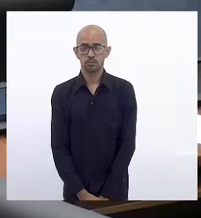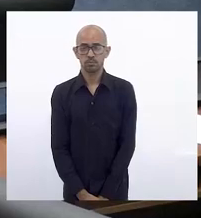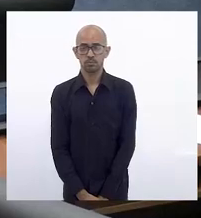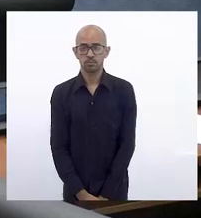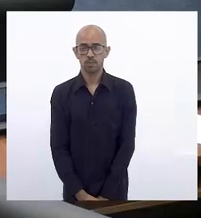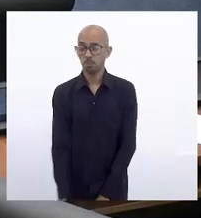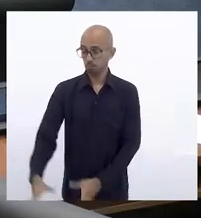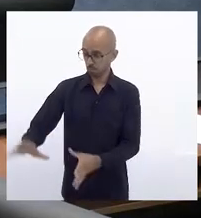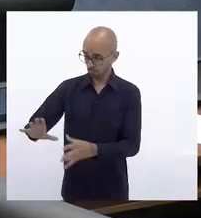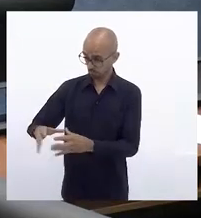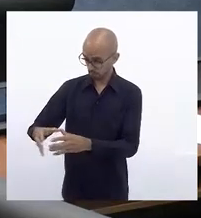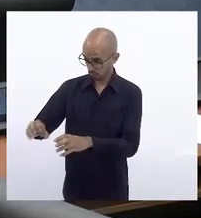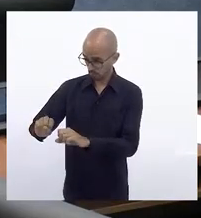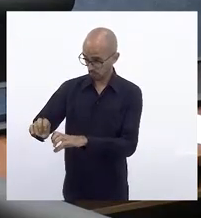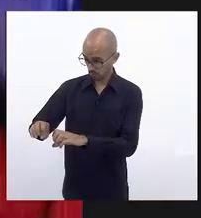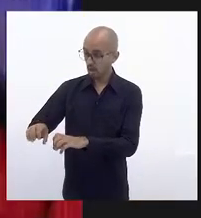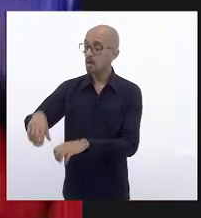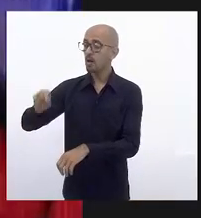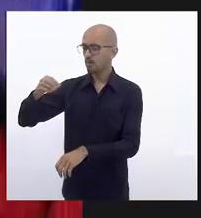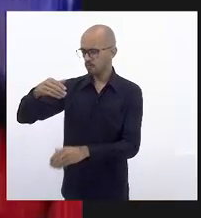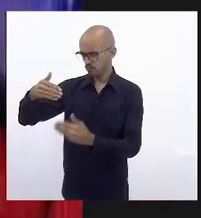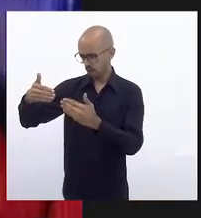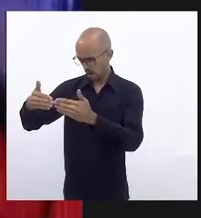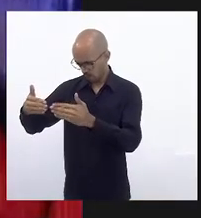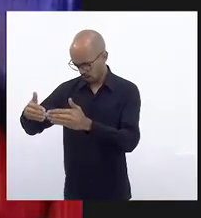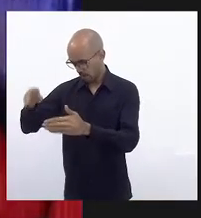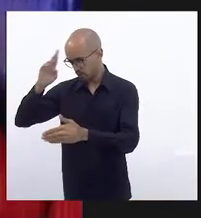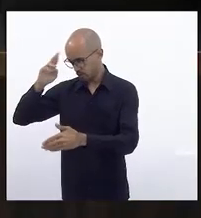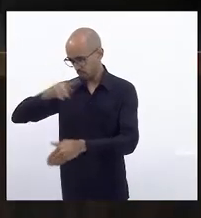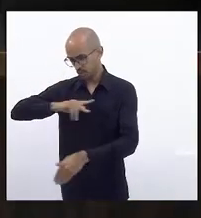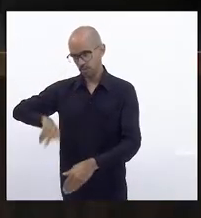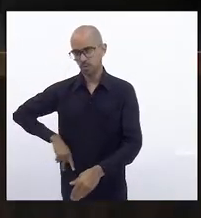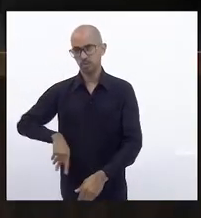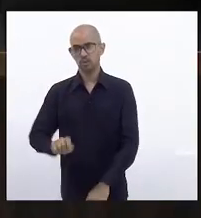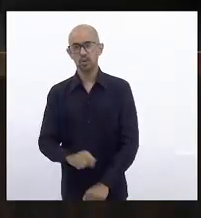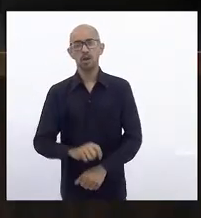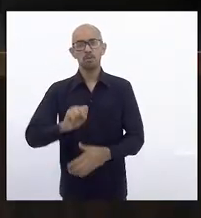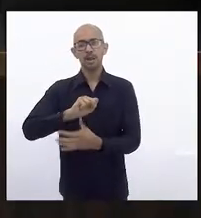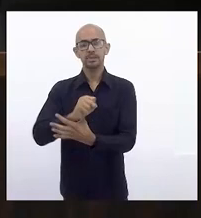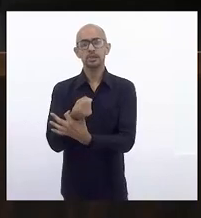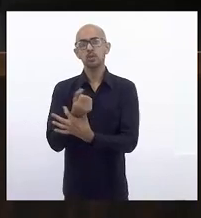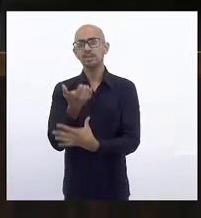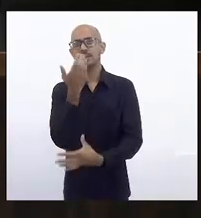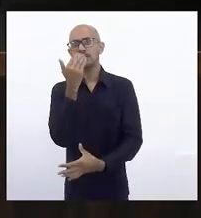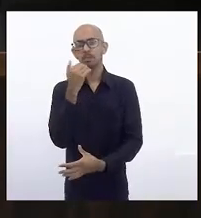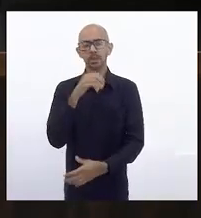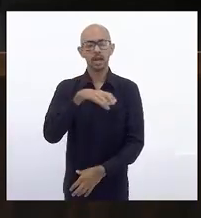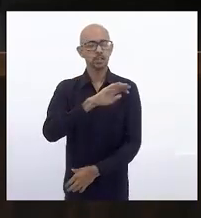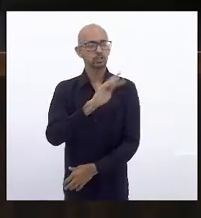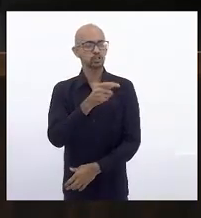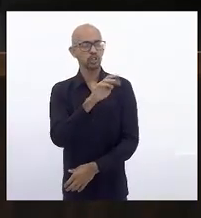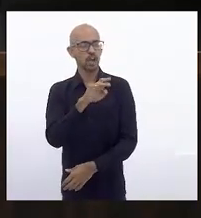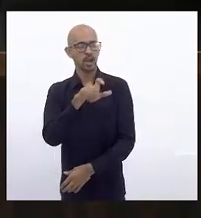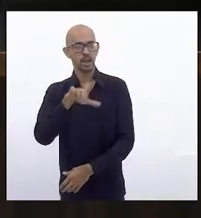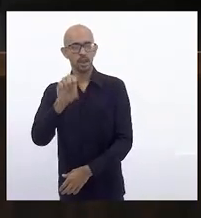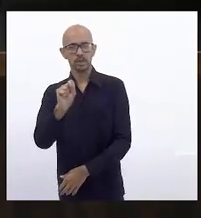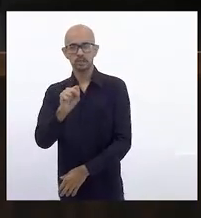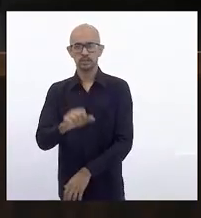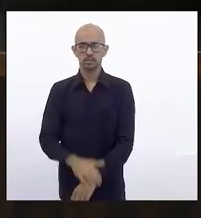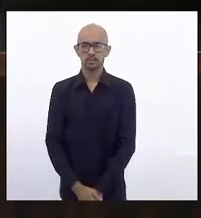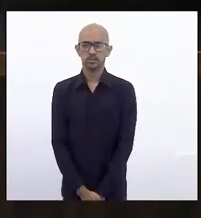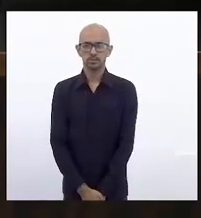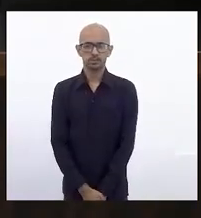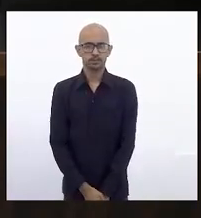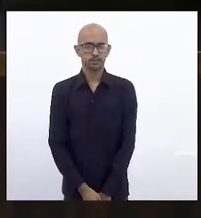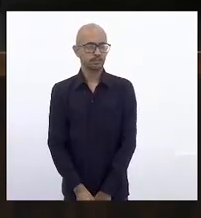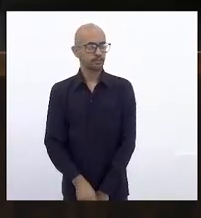pela Educação. Favorável, senhor presidente. Pela Comissão de Segurança Alimentar, deputado Charles Batista. Deputado